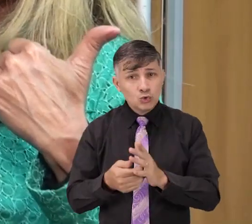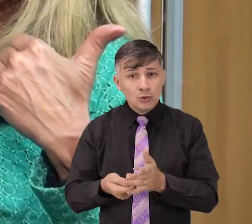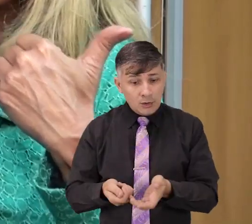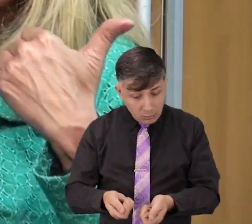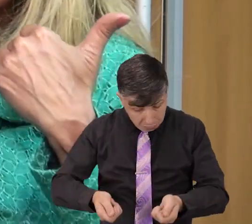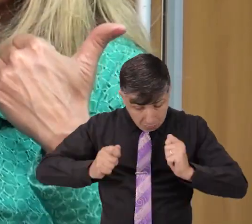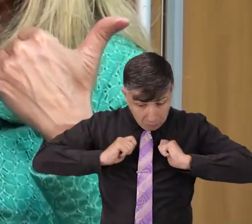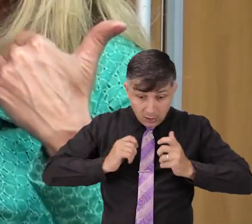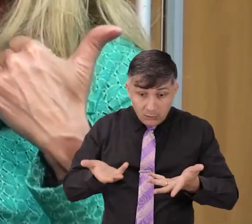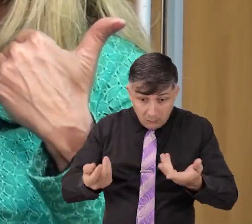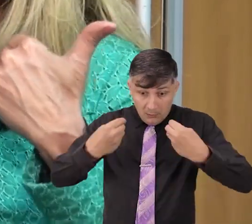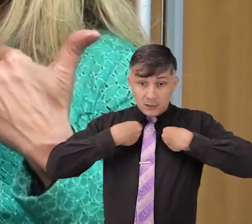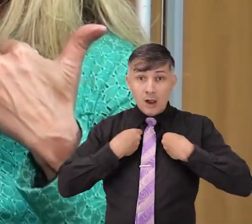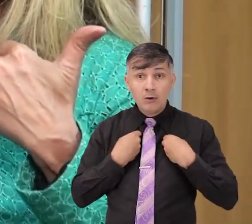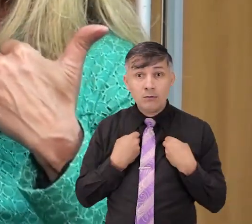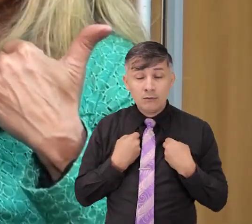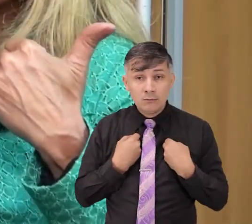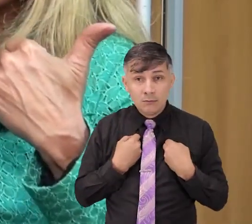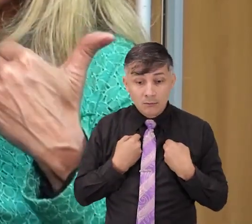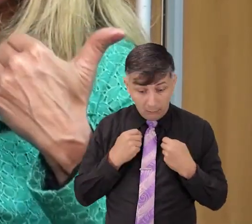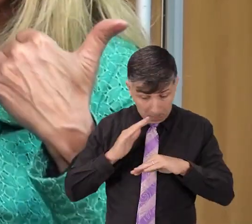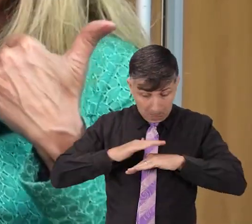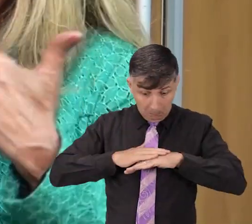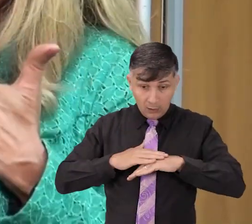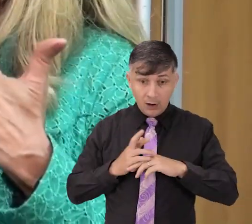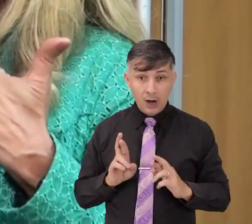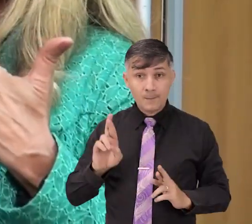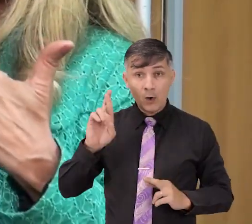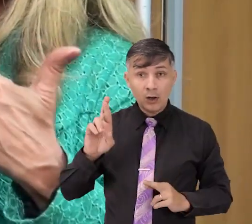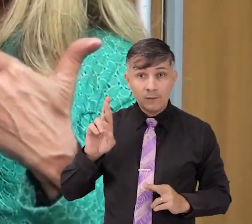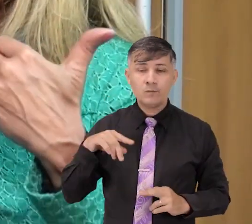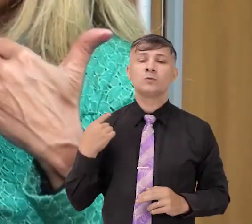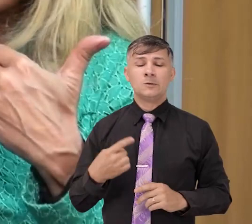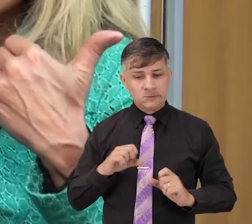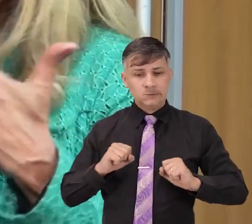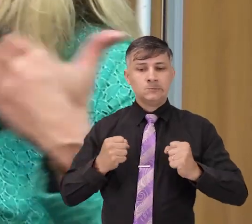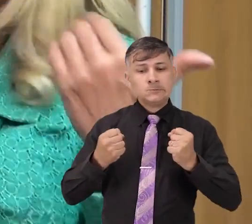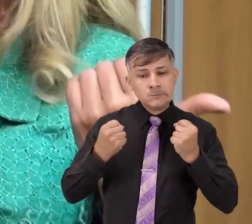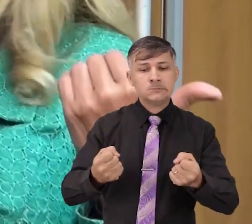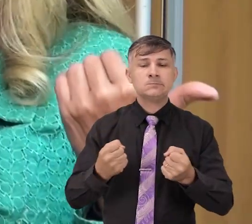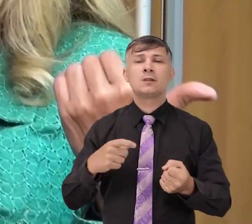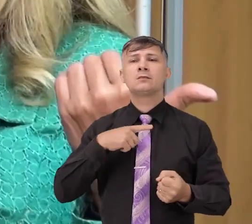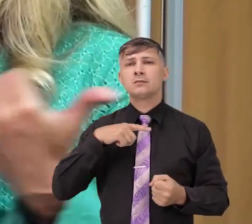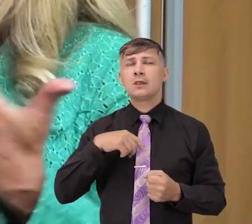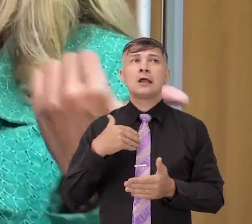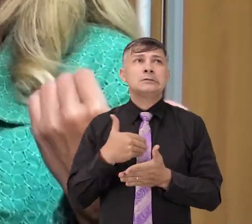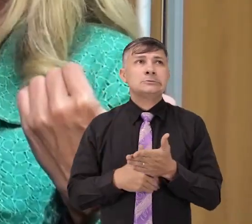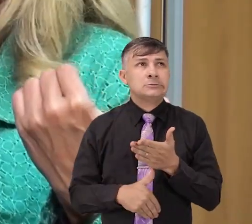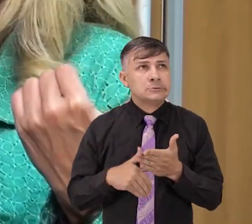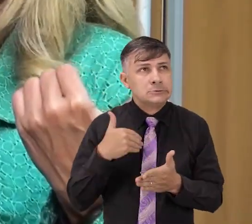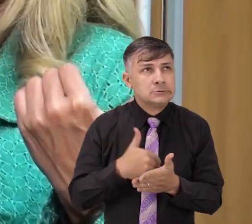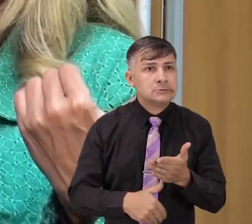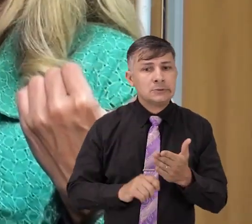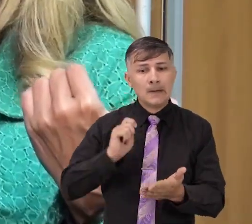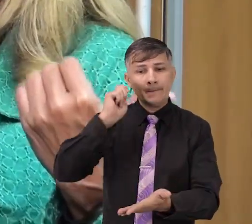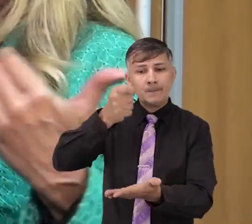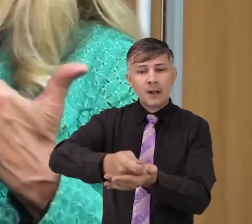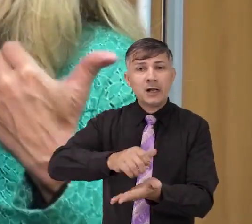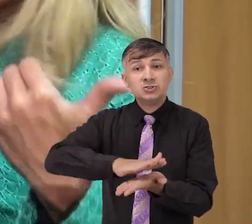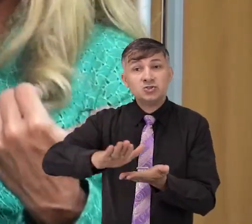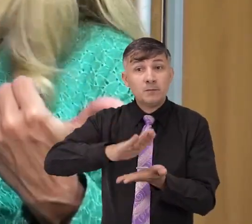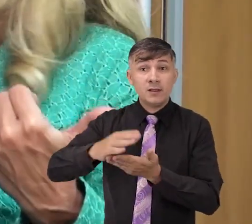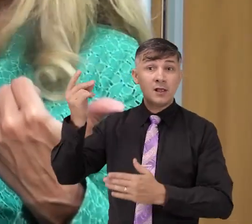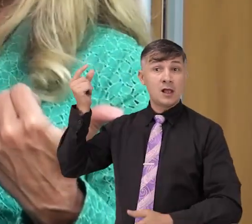Entendeu? Então, nós estamos tendo o ônus de pagar despesas que antigamente a gente não tinha. Não